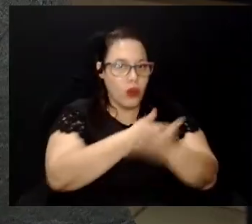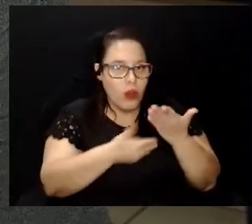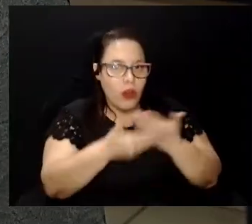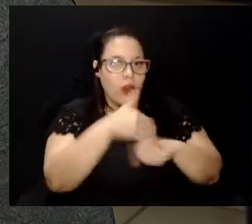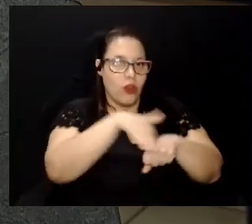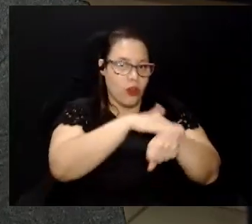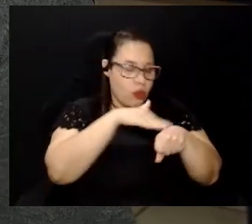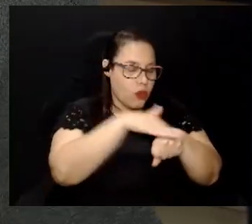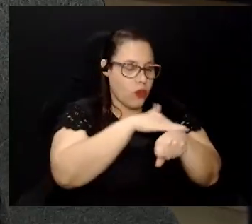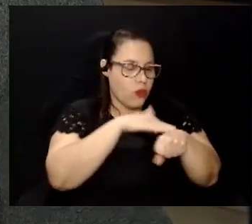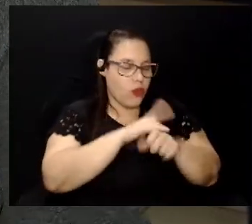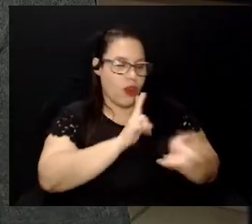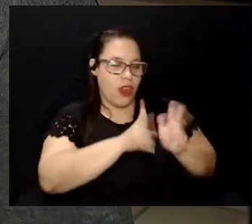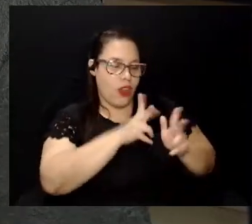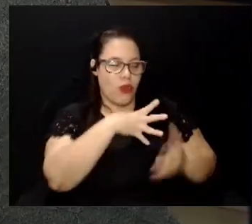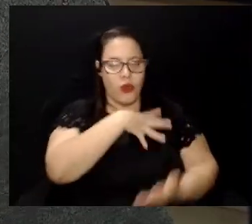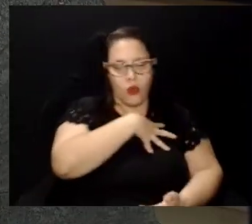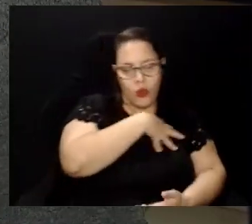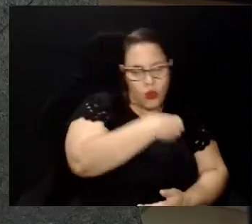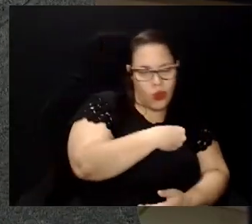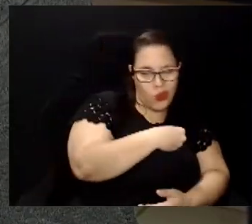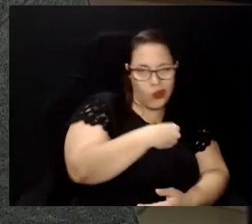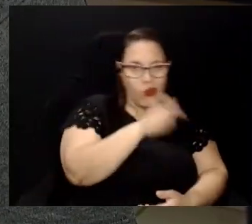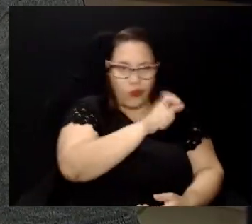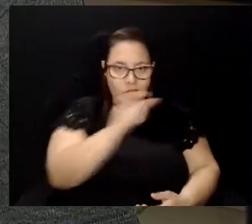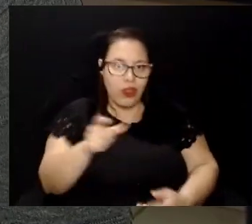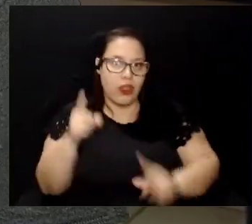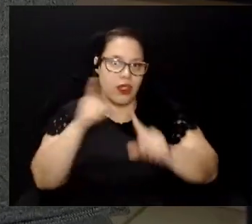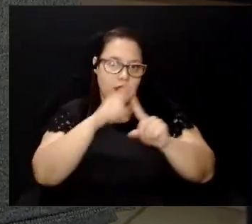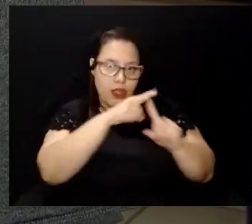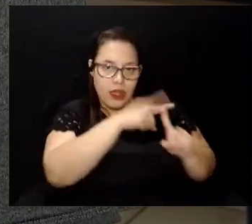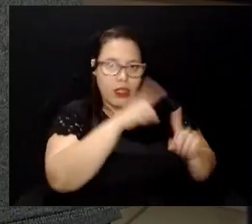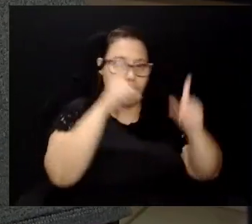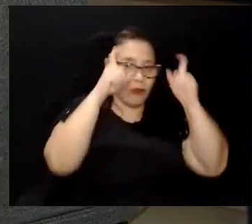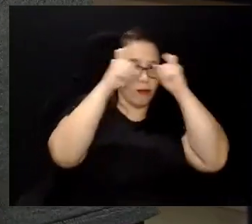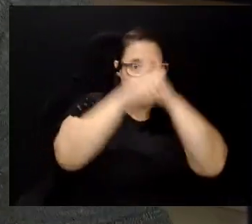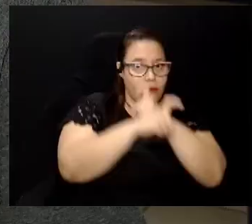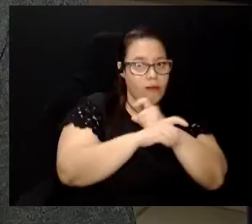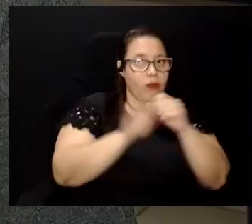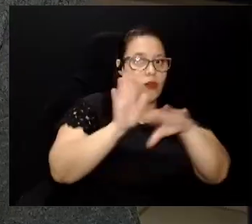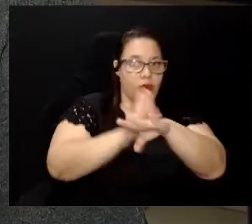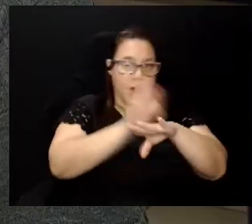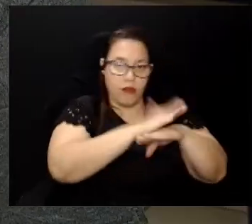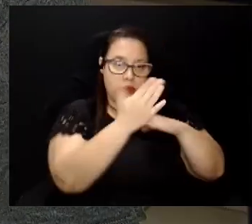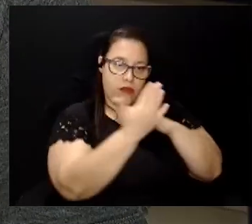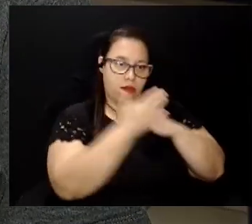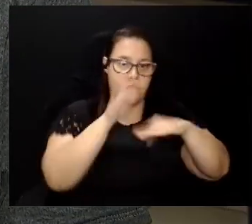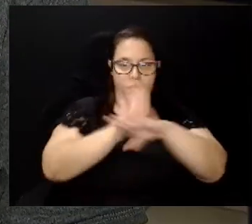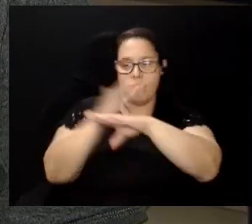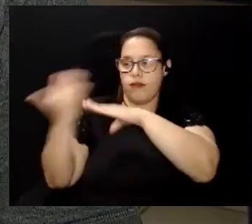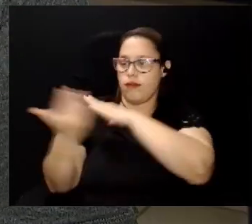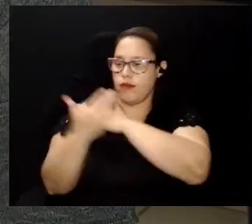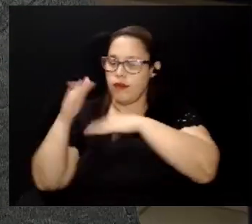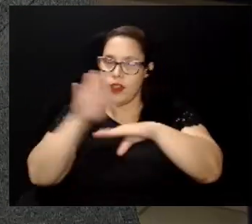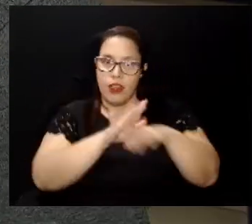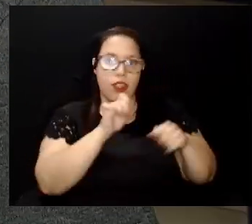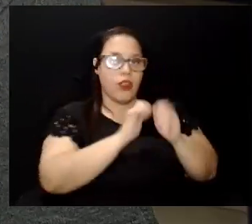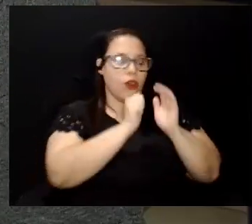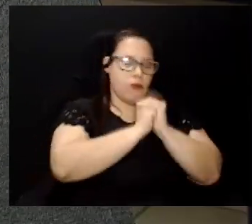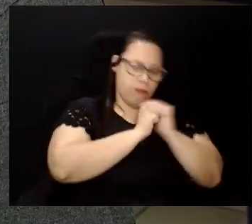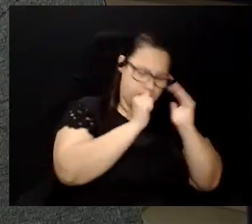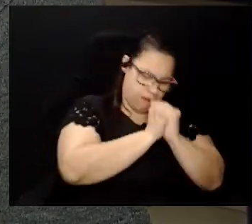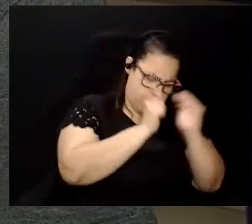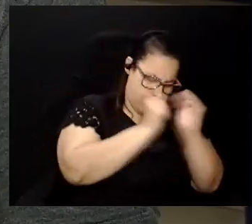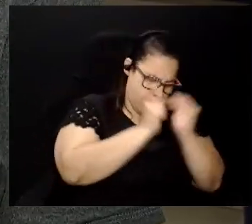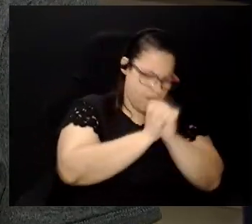gente conversa sobre tudo, sobre nossos filhos, aí cada uma tem seu tipo de dificuldade, uma ajuda a outra. Às vezes até